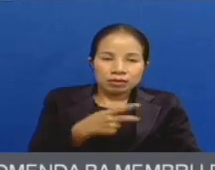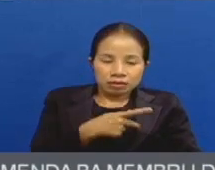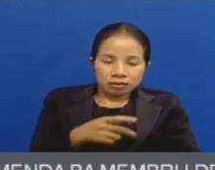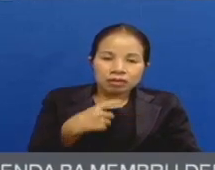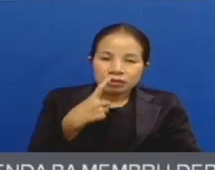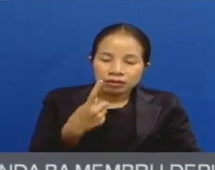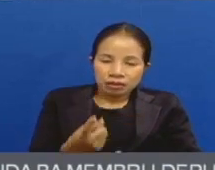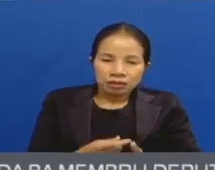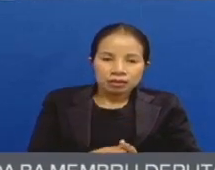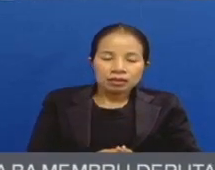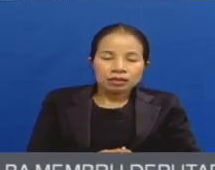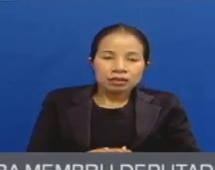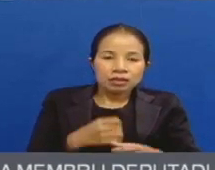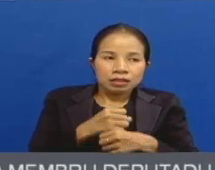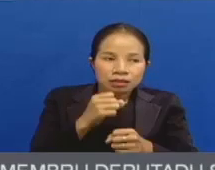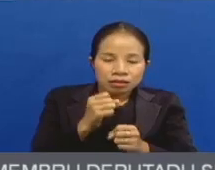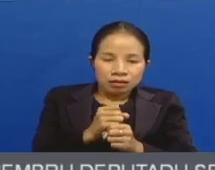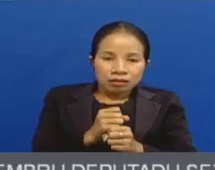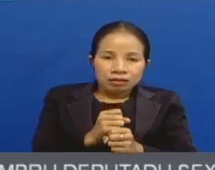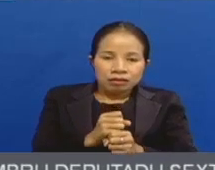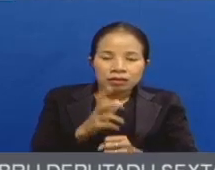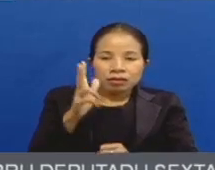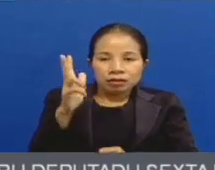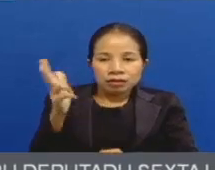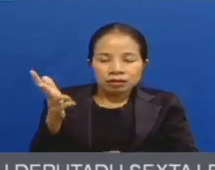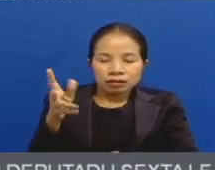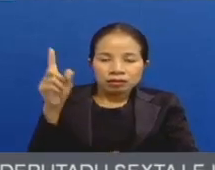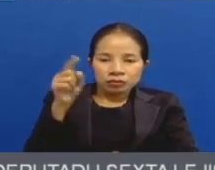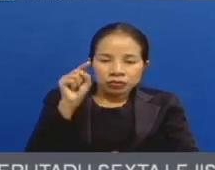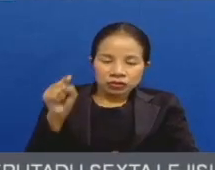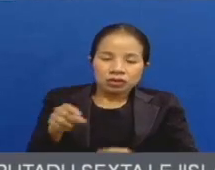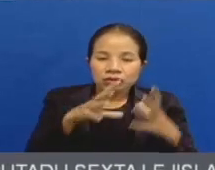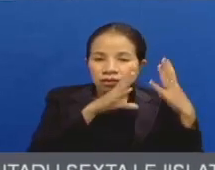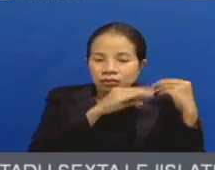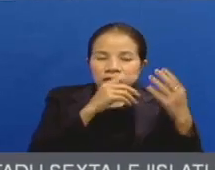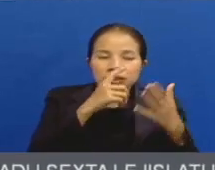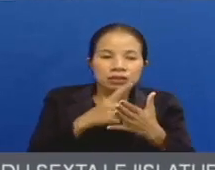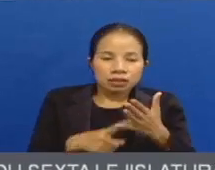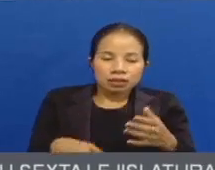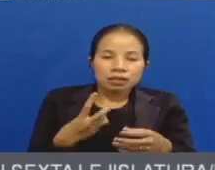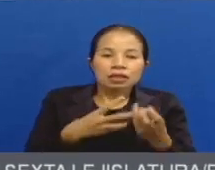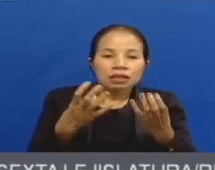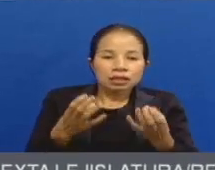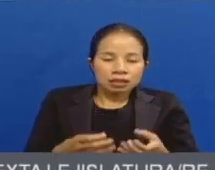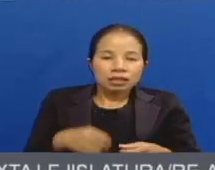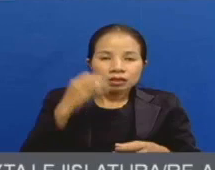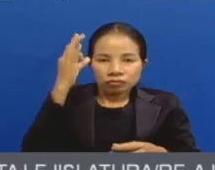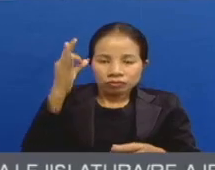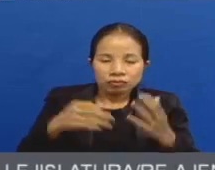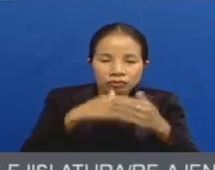kata kidane atinzi liuona kuota 30%. Esperanza saida makita hakara katu ia futuro